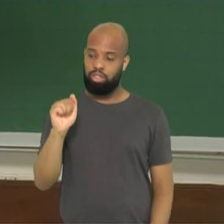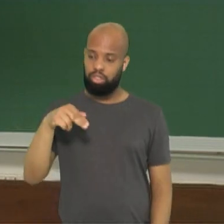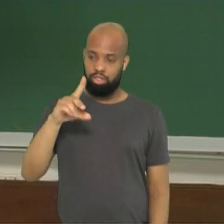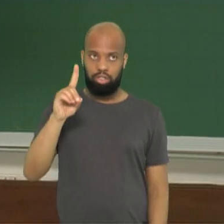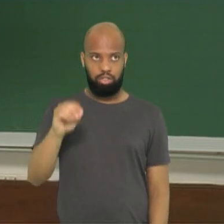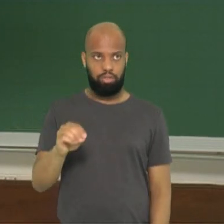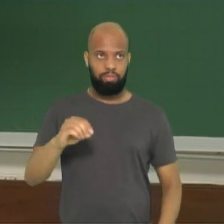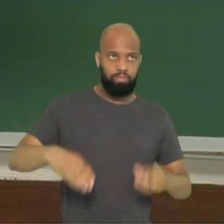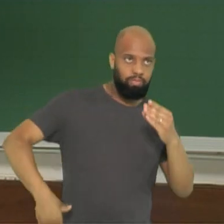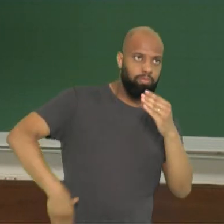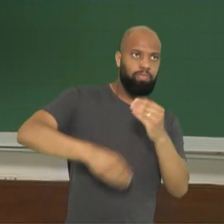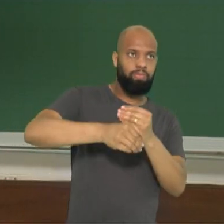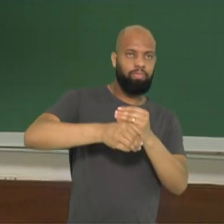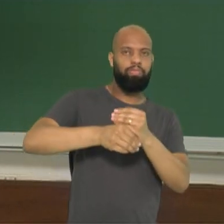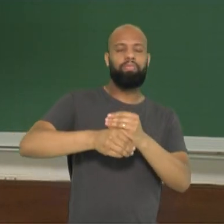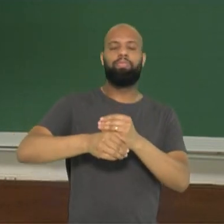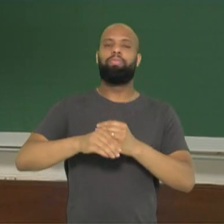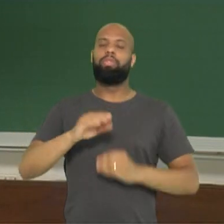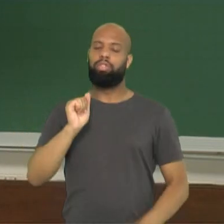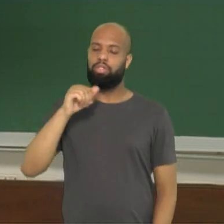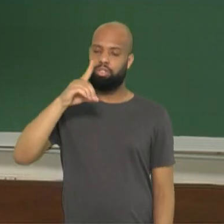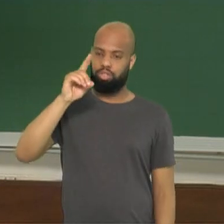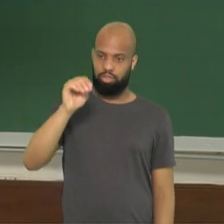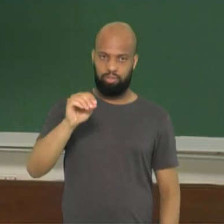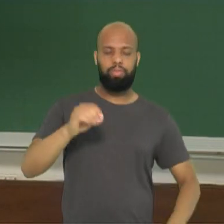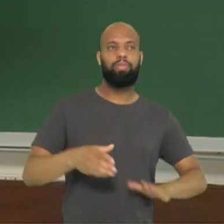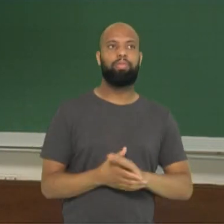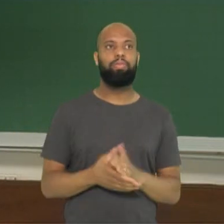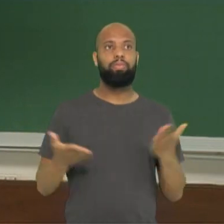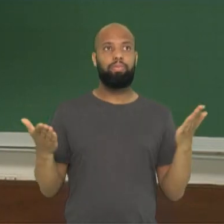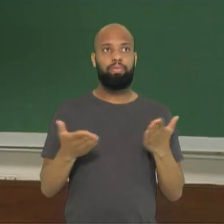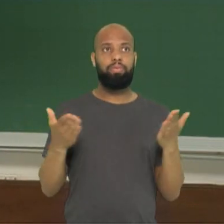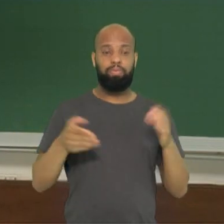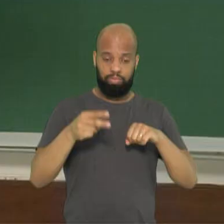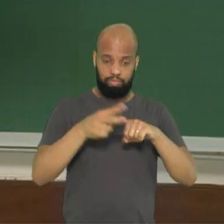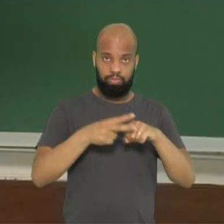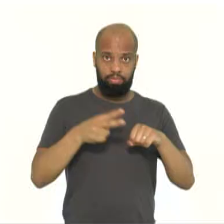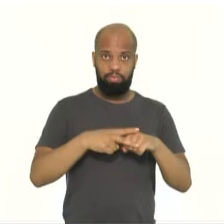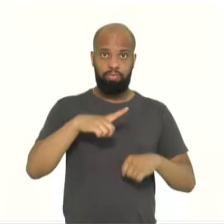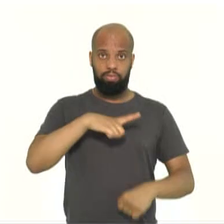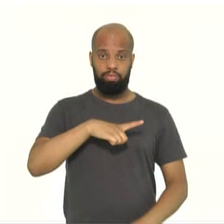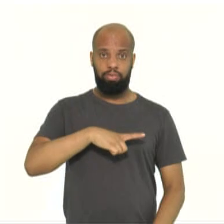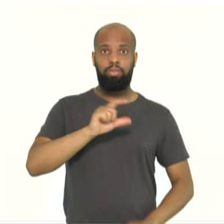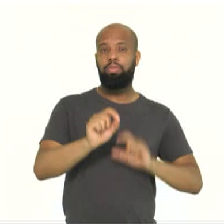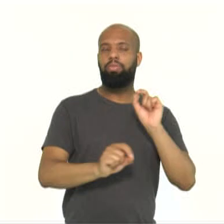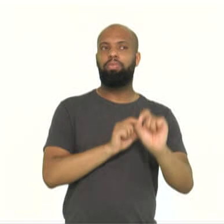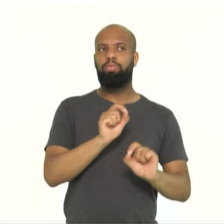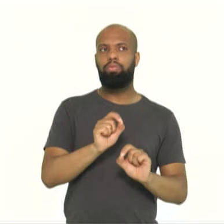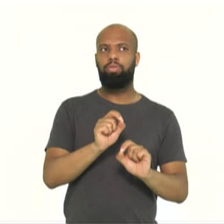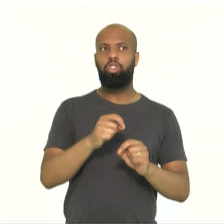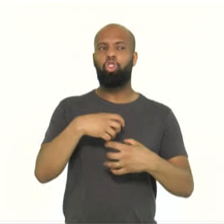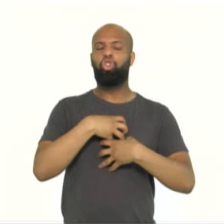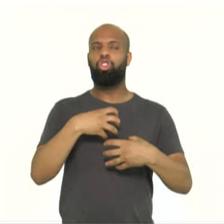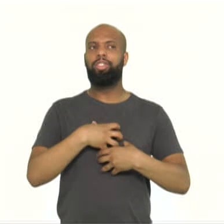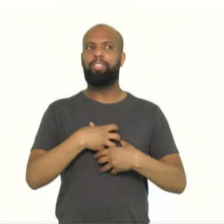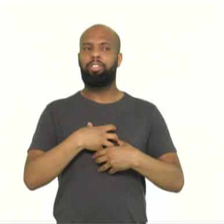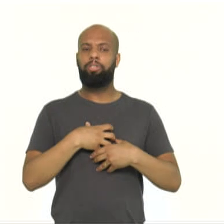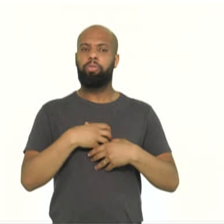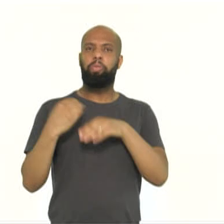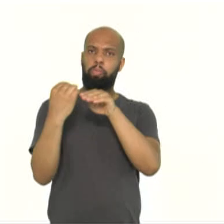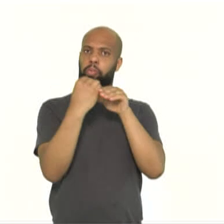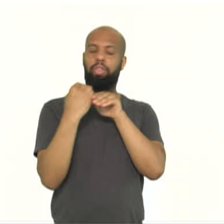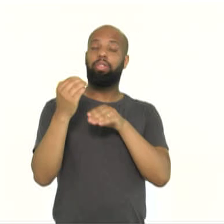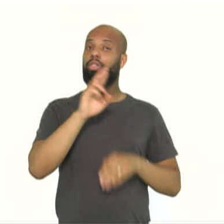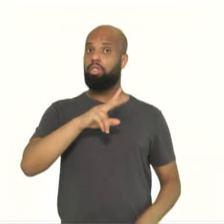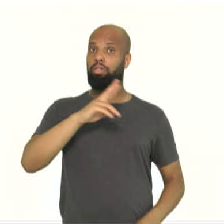essa última parte, ando, bien? Verbos que têm gerúndio irregular. Agora, eu